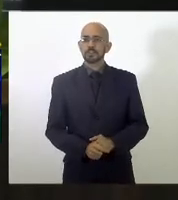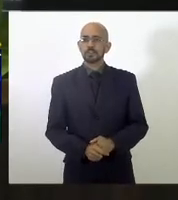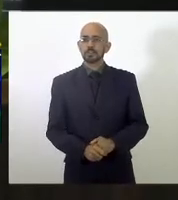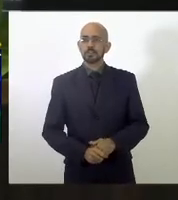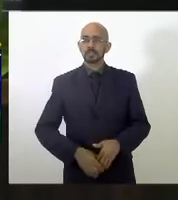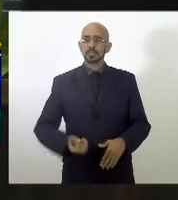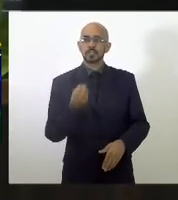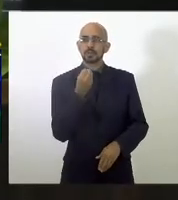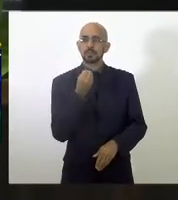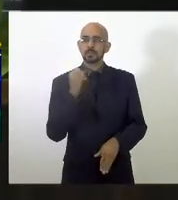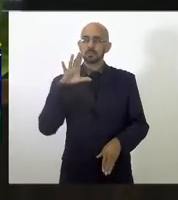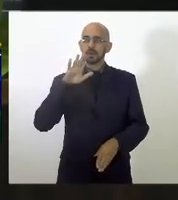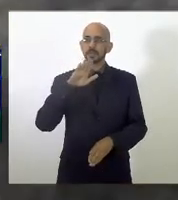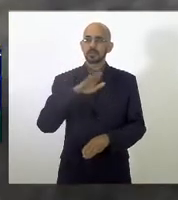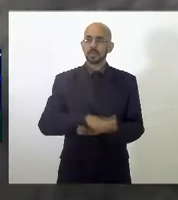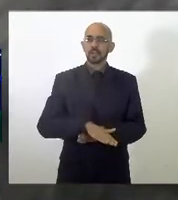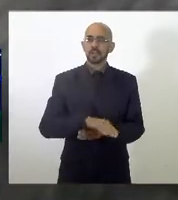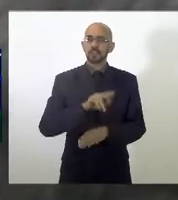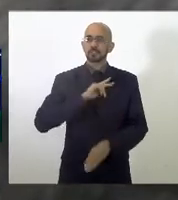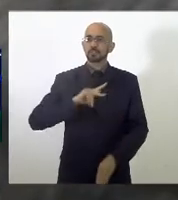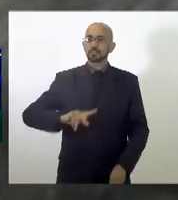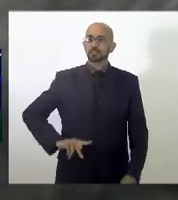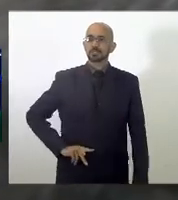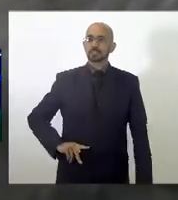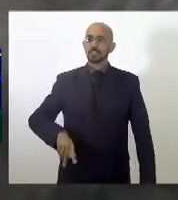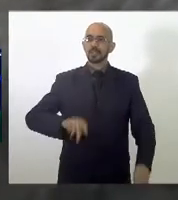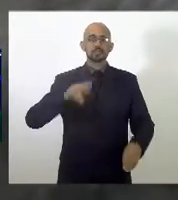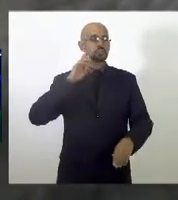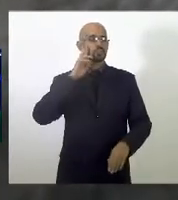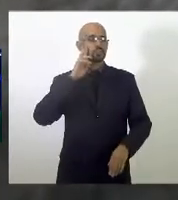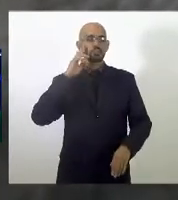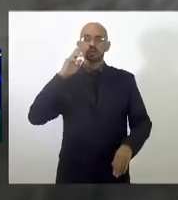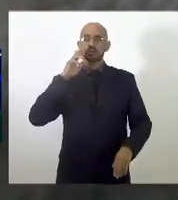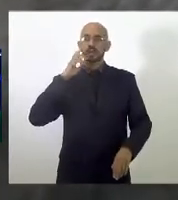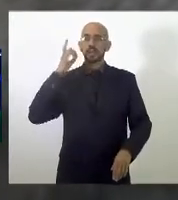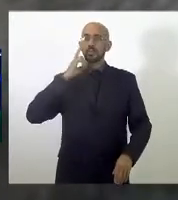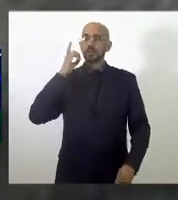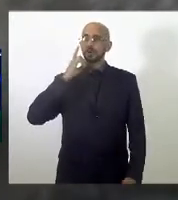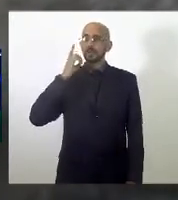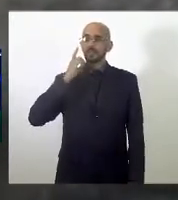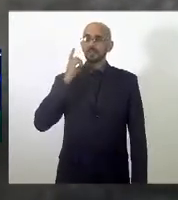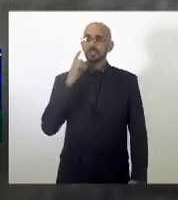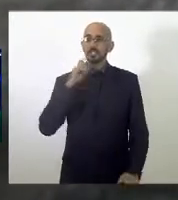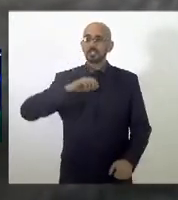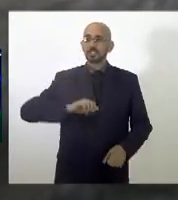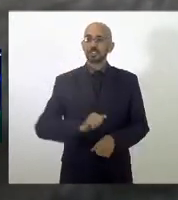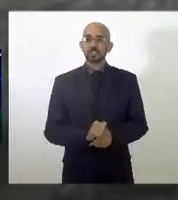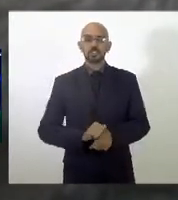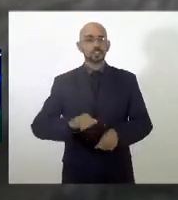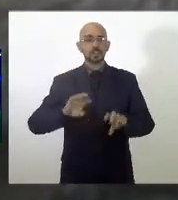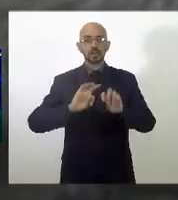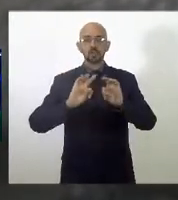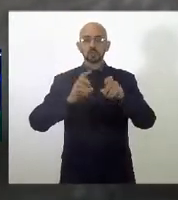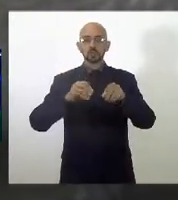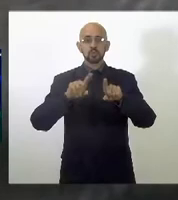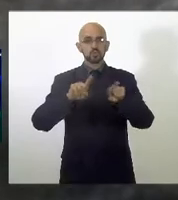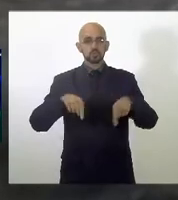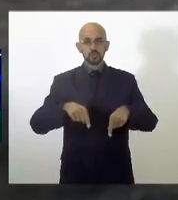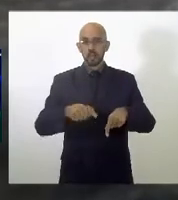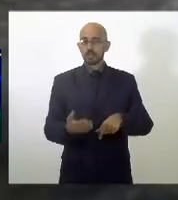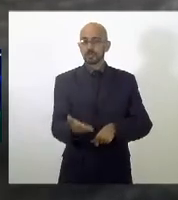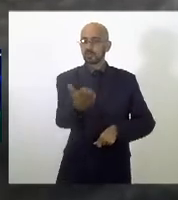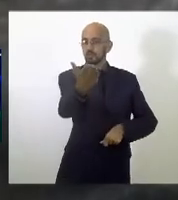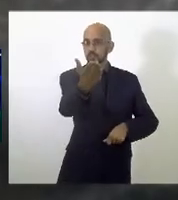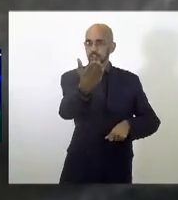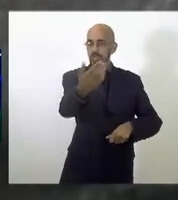Boa tarde, presidente. Boa tarde a todos e todas, senhores deputados e deputadas, servidores e servidoras e quem nos assiste.